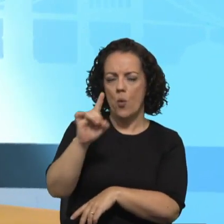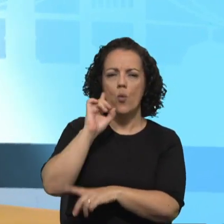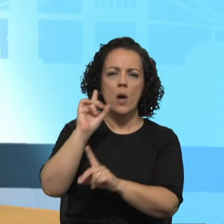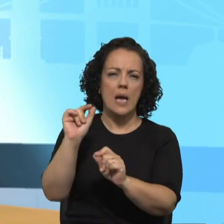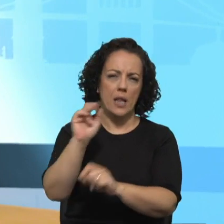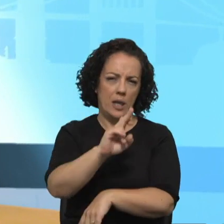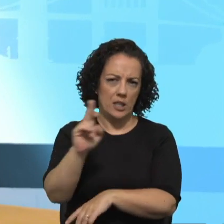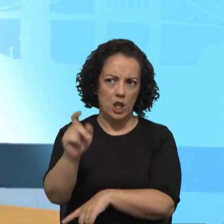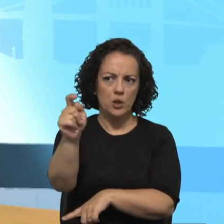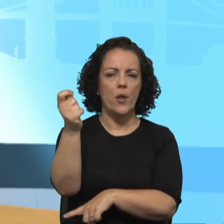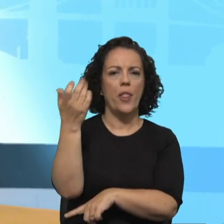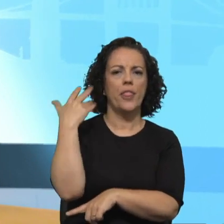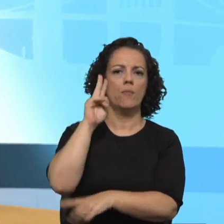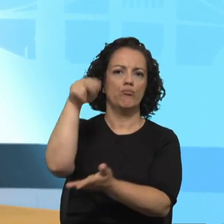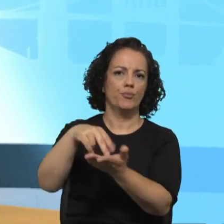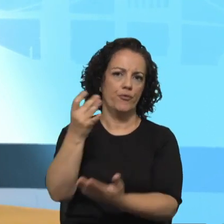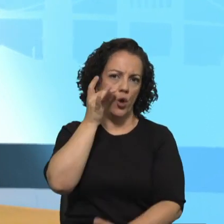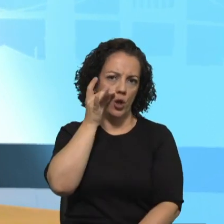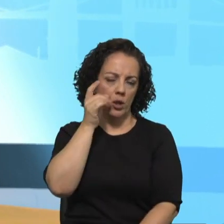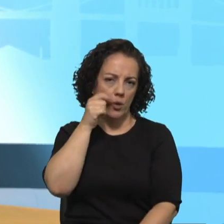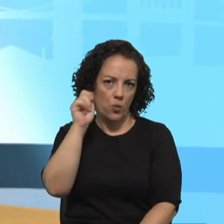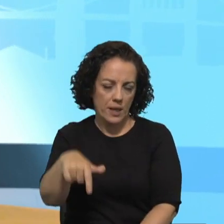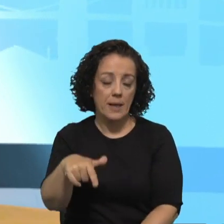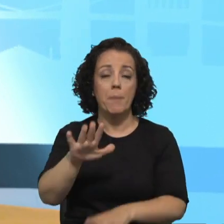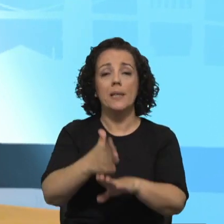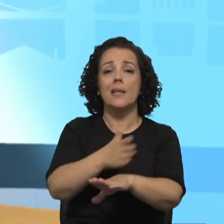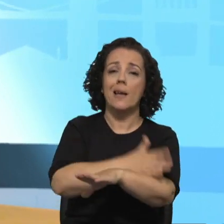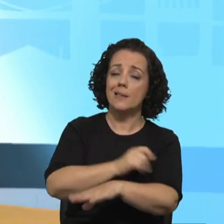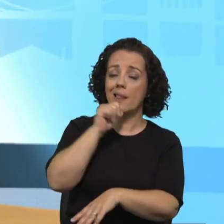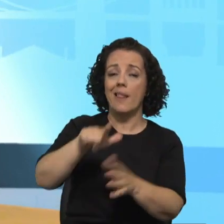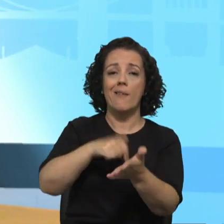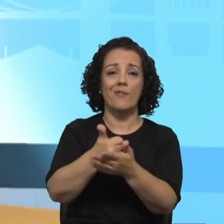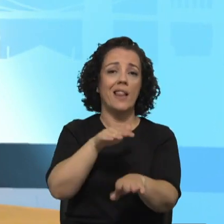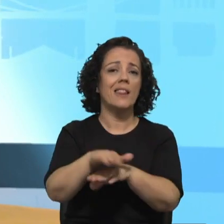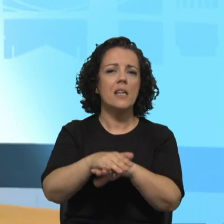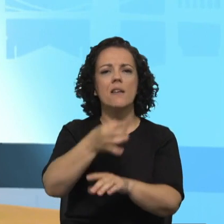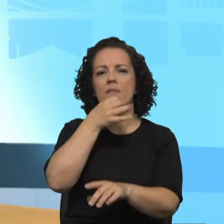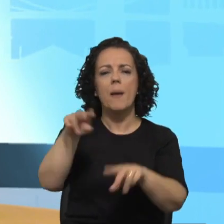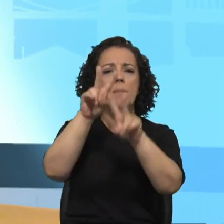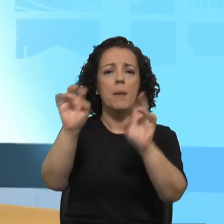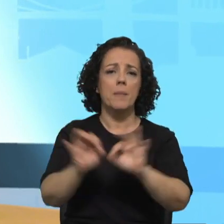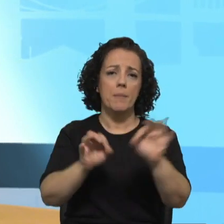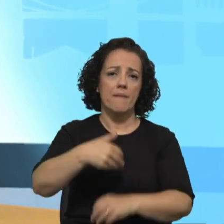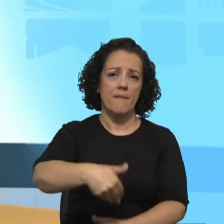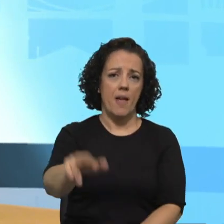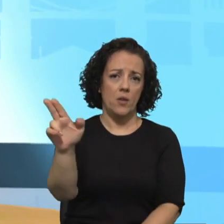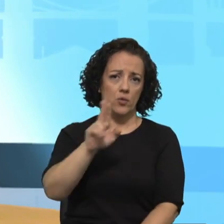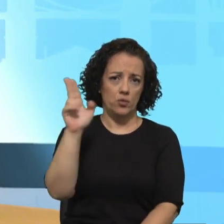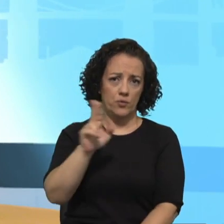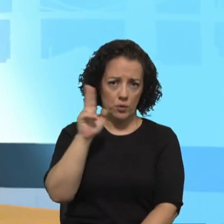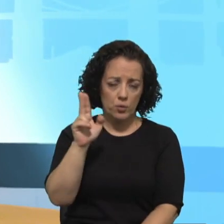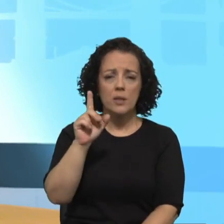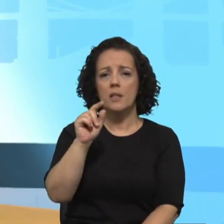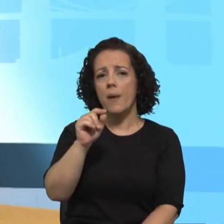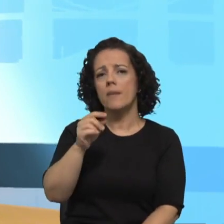esteve recentemente na Ucrânia. Primeiro, e como acontece em cada terça-feira, falamos da preparação da Jornada Mundial da Juventude e